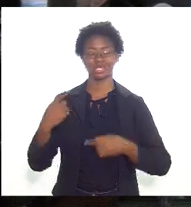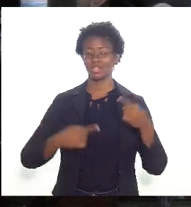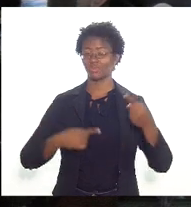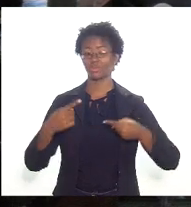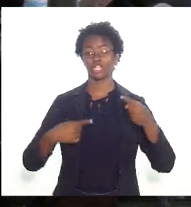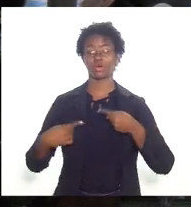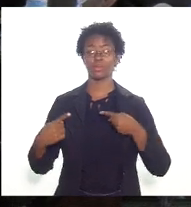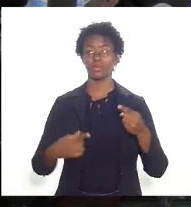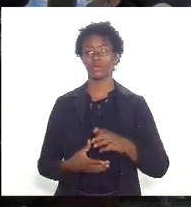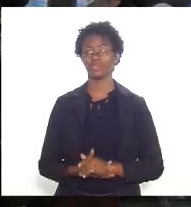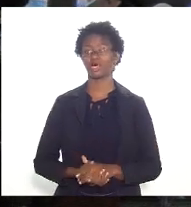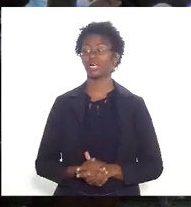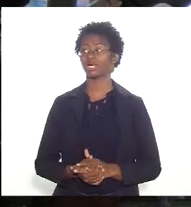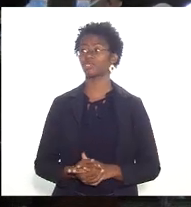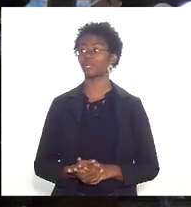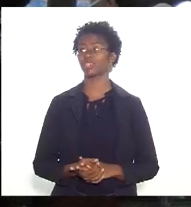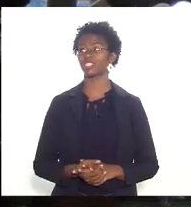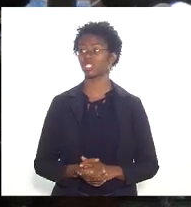primeiro